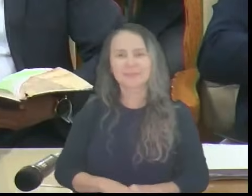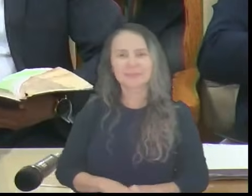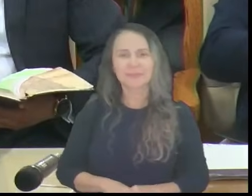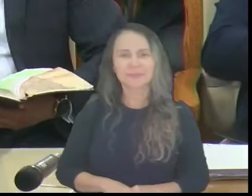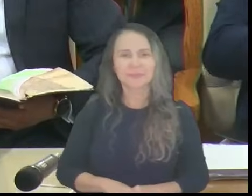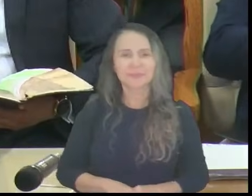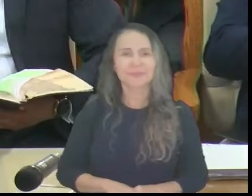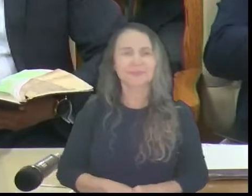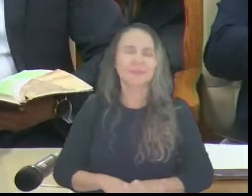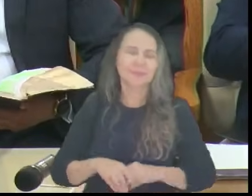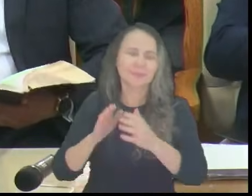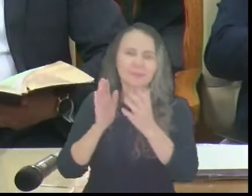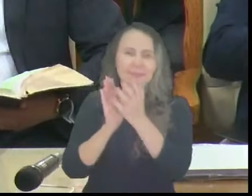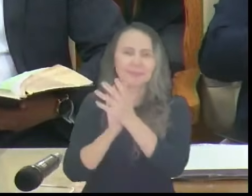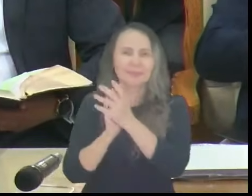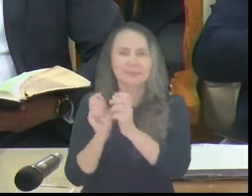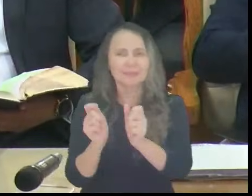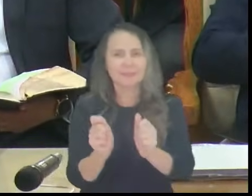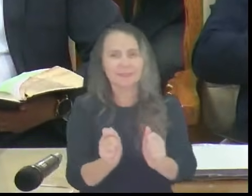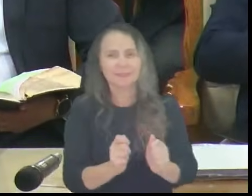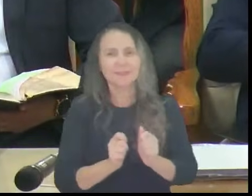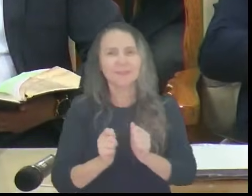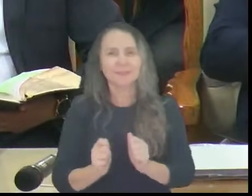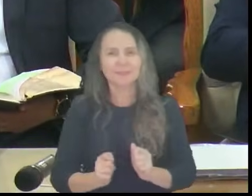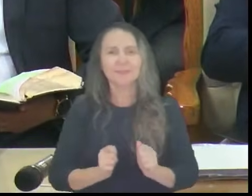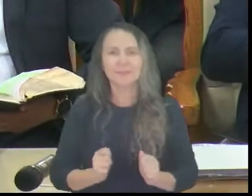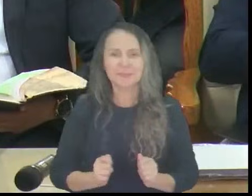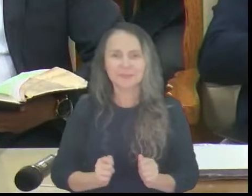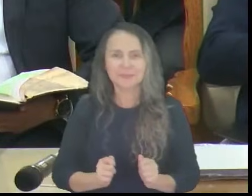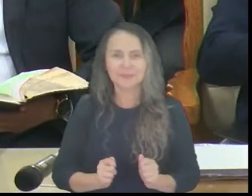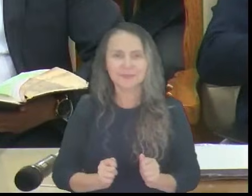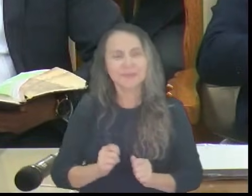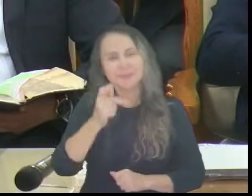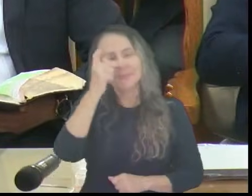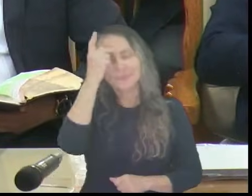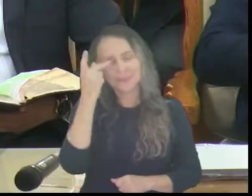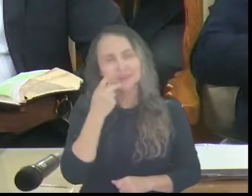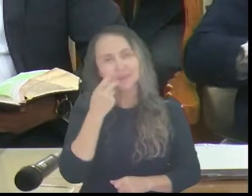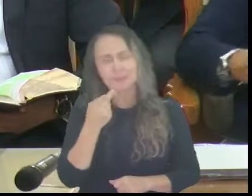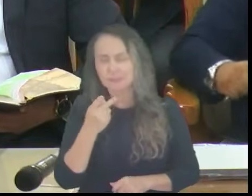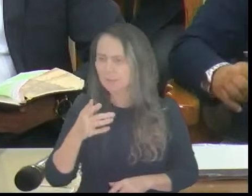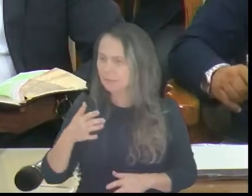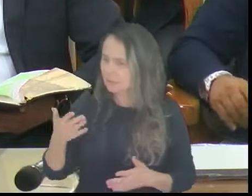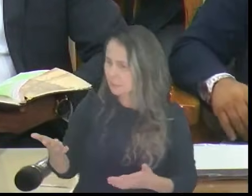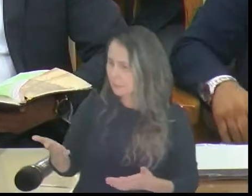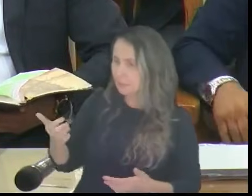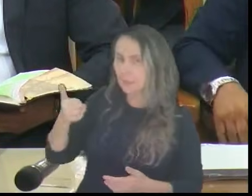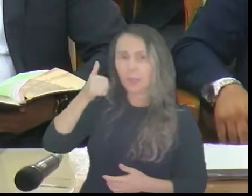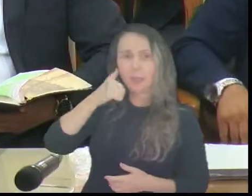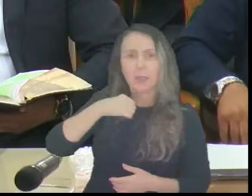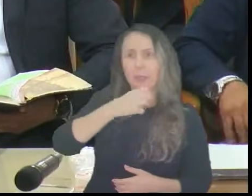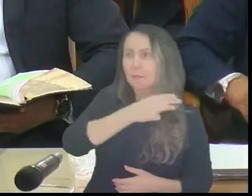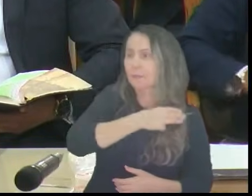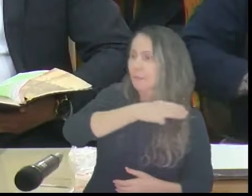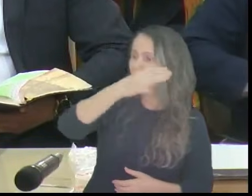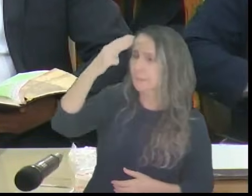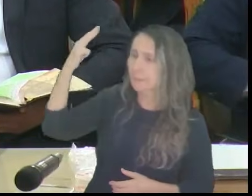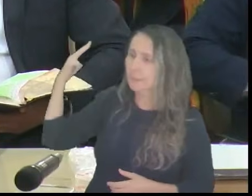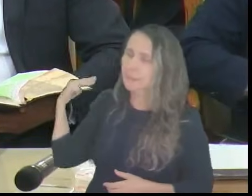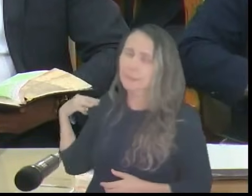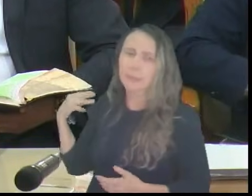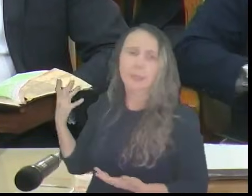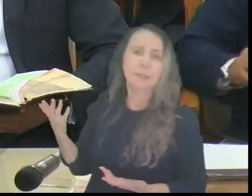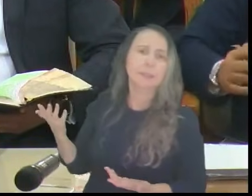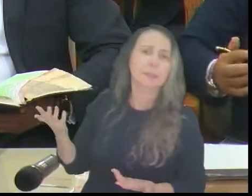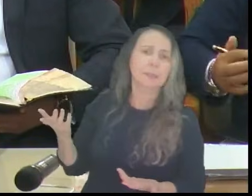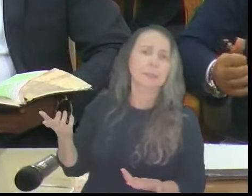Dá para dizer aleluia para Jesus, irmão? Aí alguém diz: não, mas a Ave Maria está na Bíblia. Salve a agraciada, ave cheia de graça,